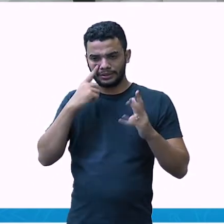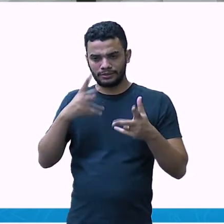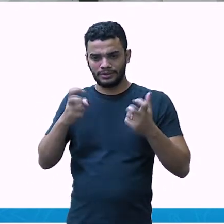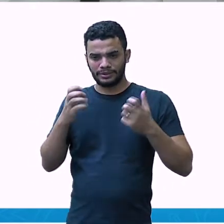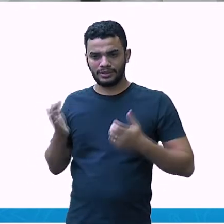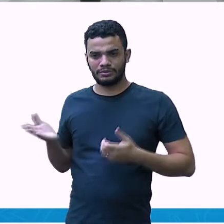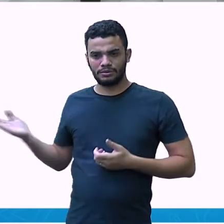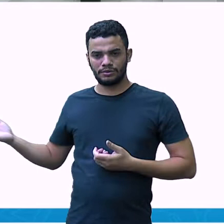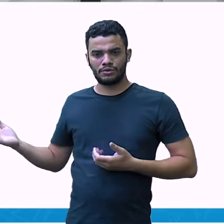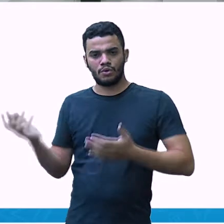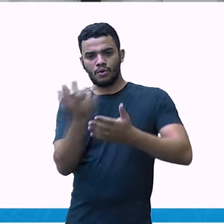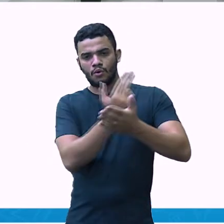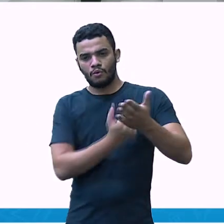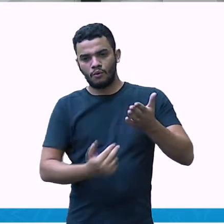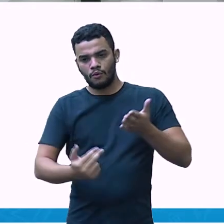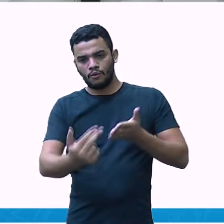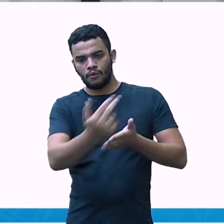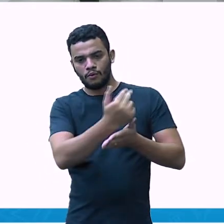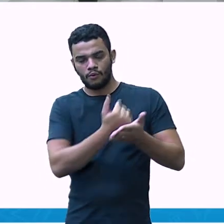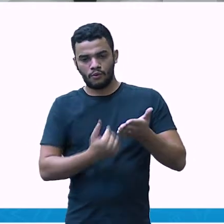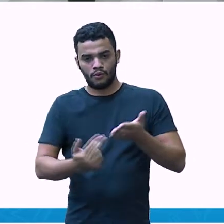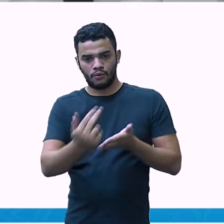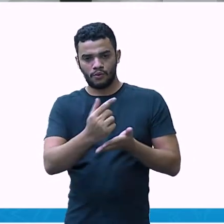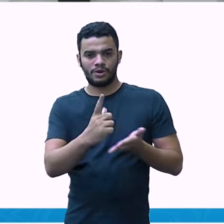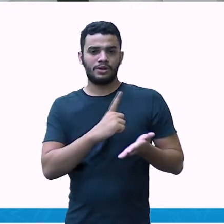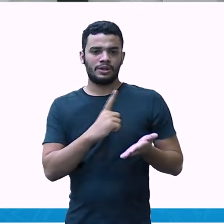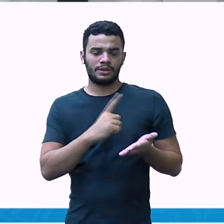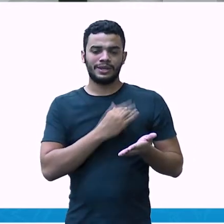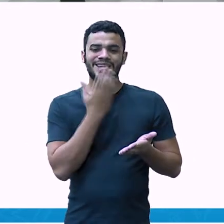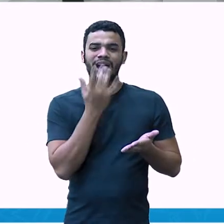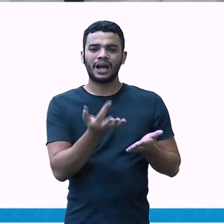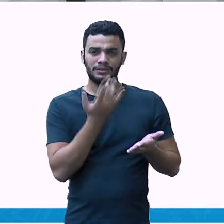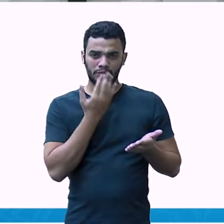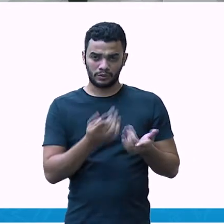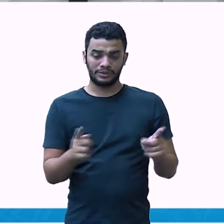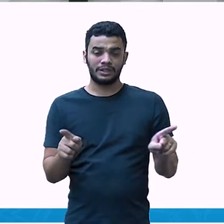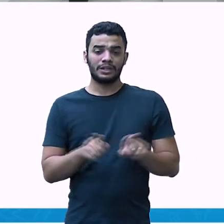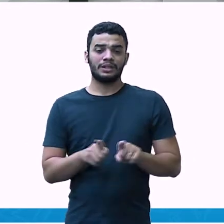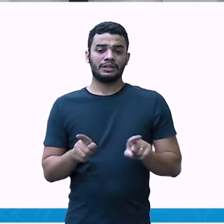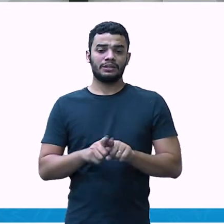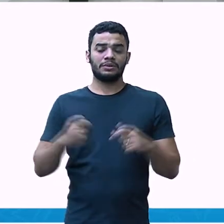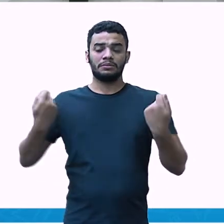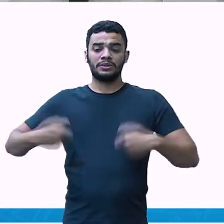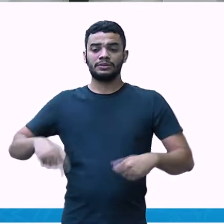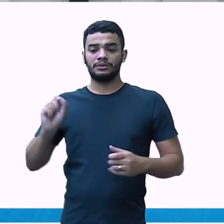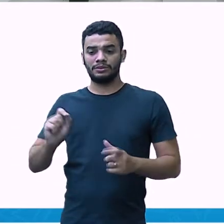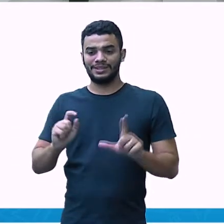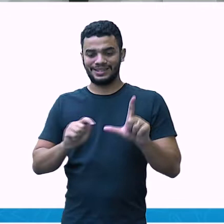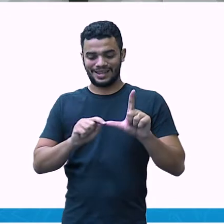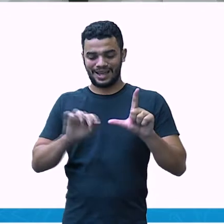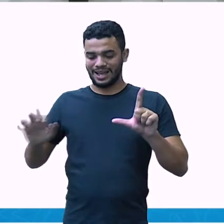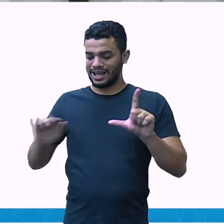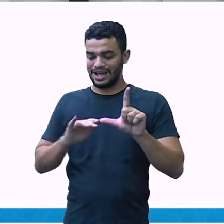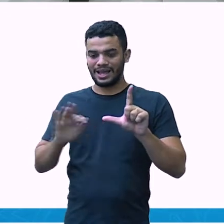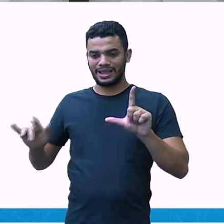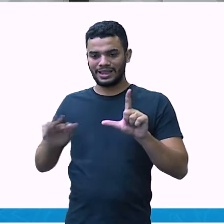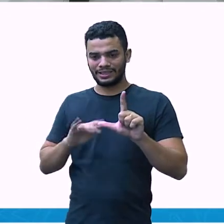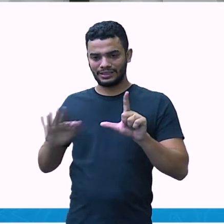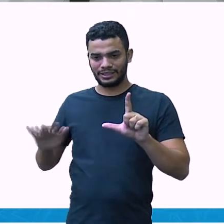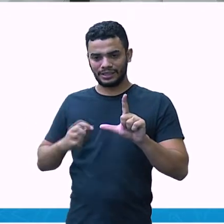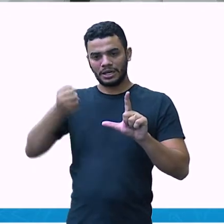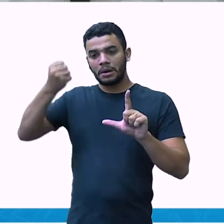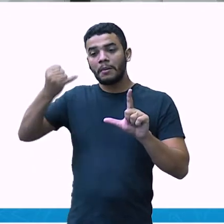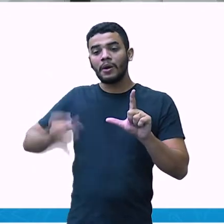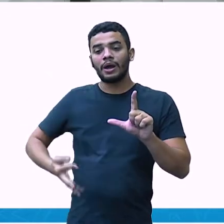ter a legenda. E sempre dentro, próximo a essa legenda